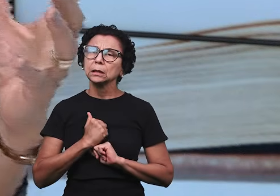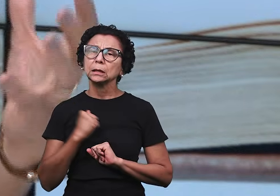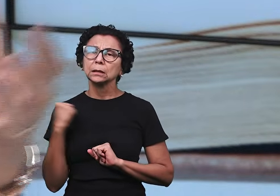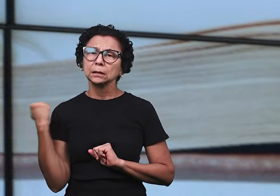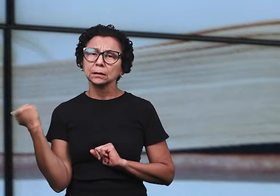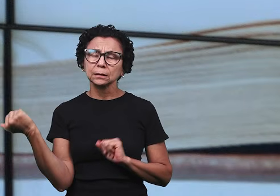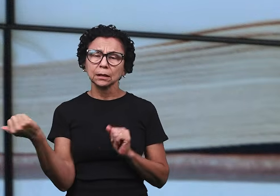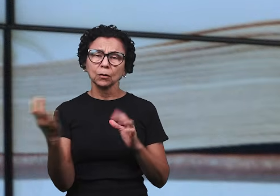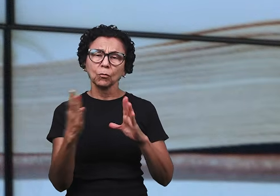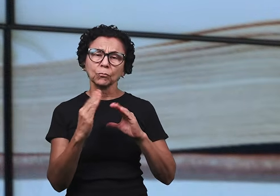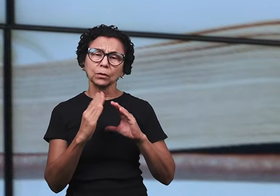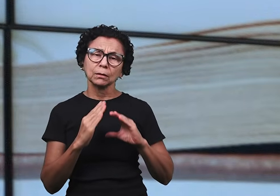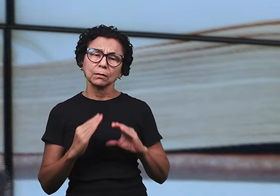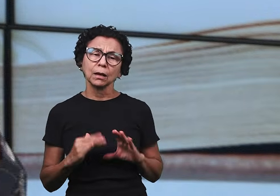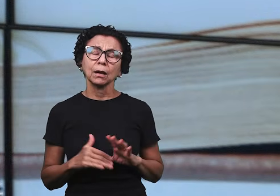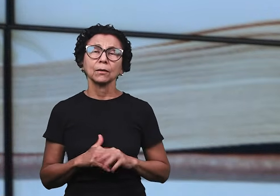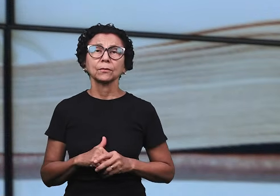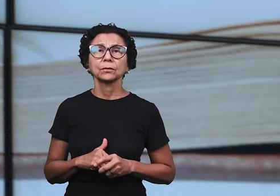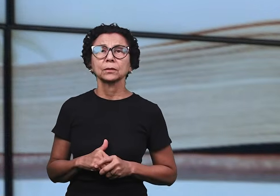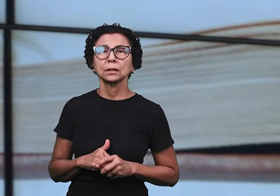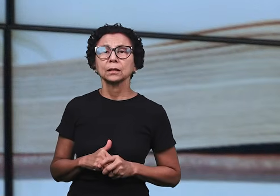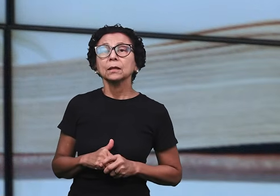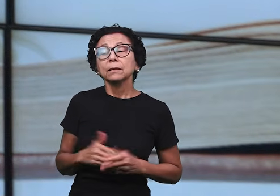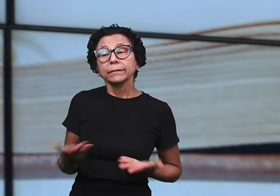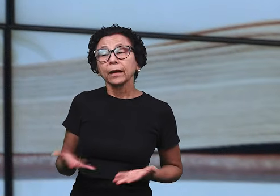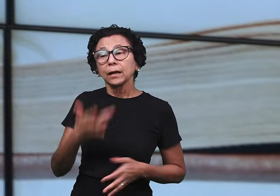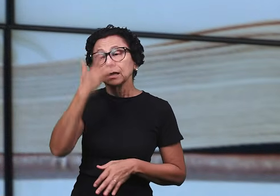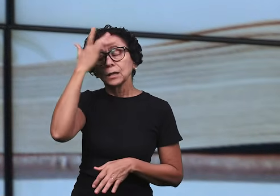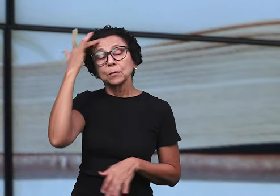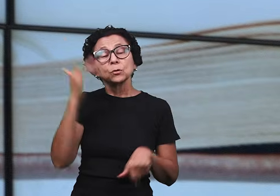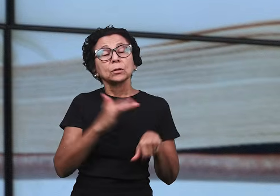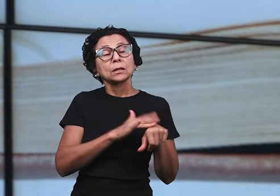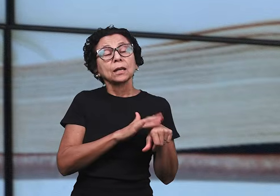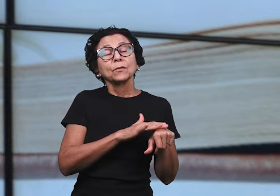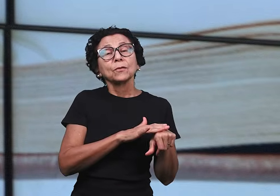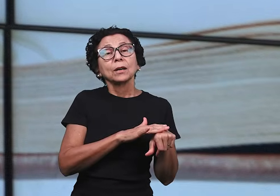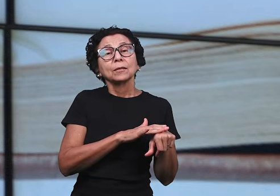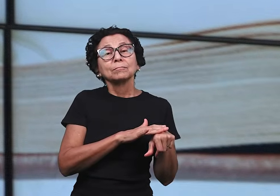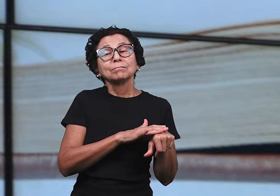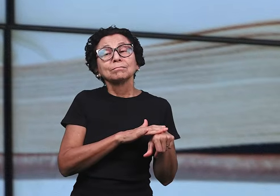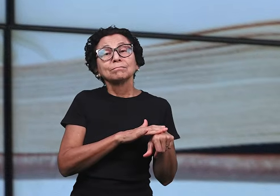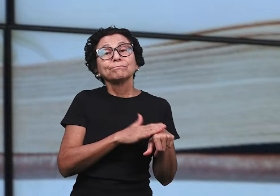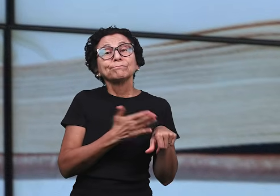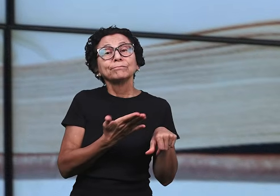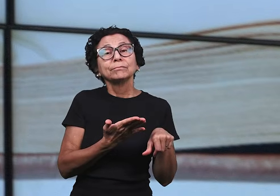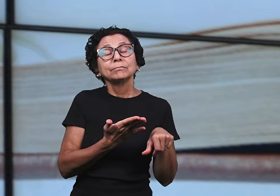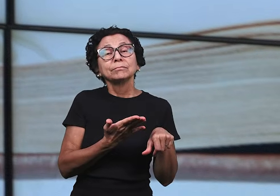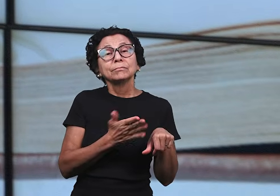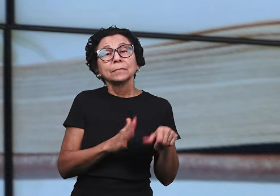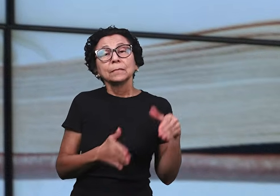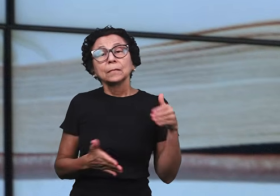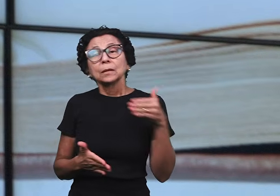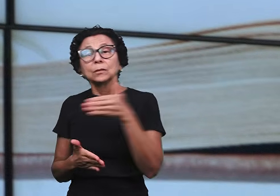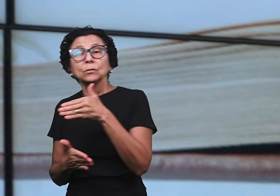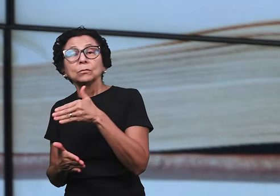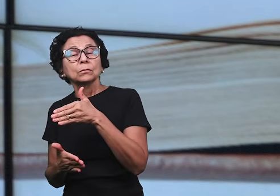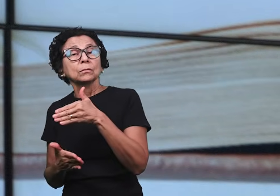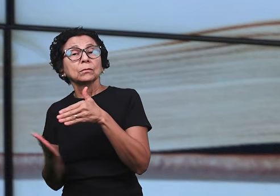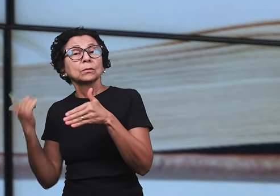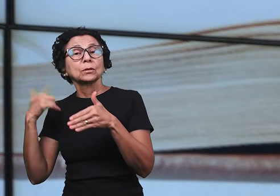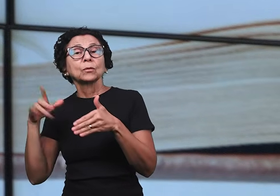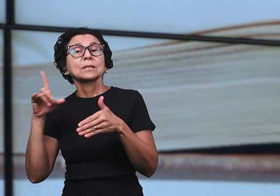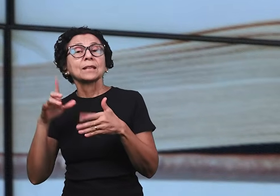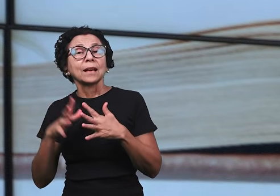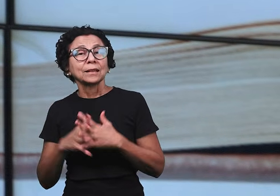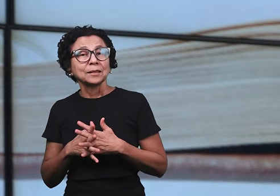e acolhedoras. Mas e quem está enfermo? Não consegue ir à igreja? Faz alguma diferença? Não, porque